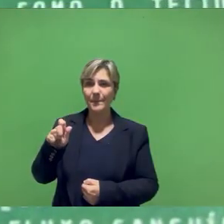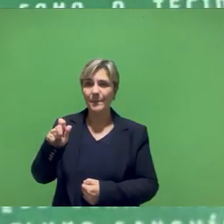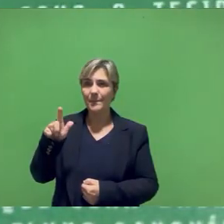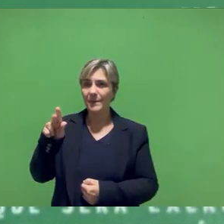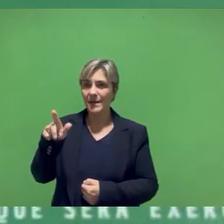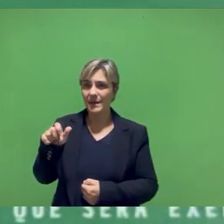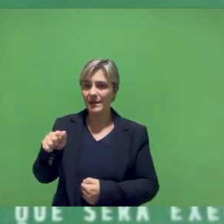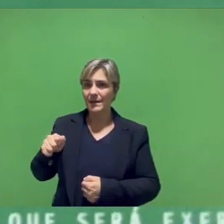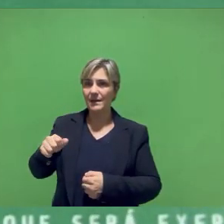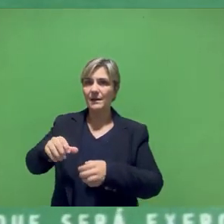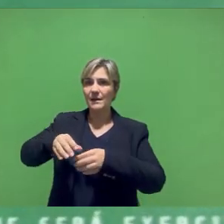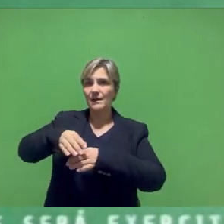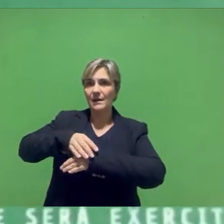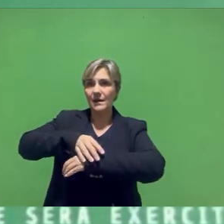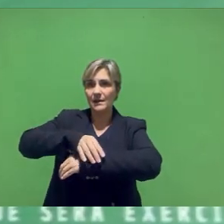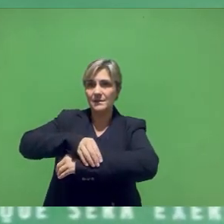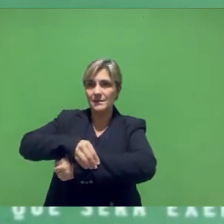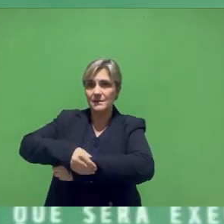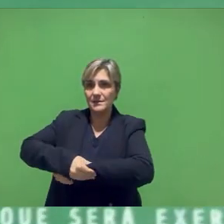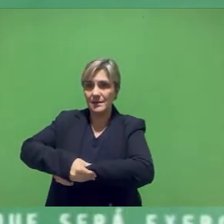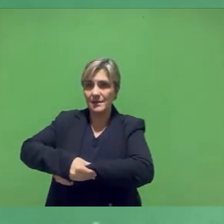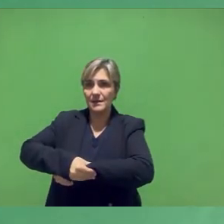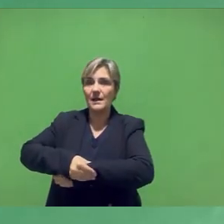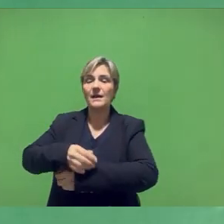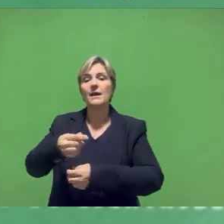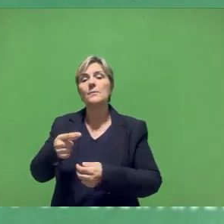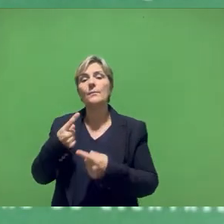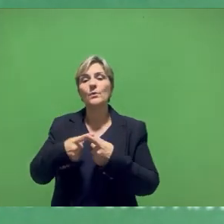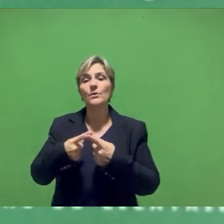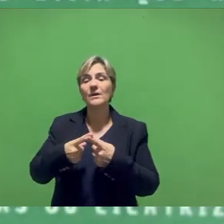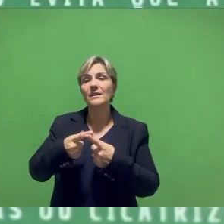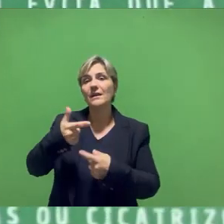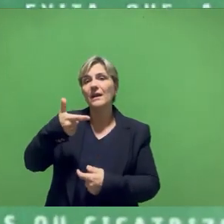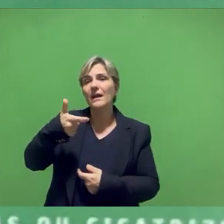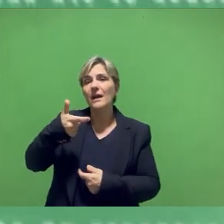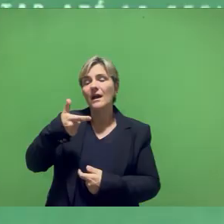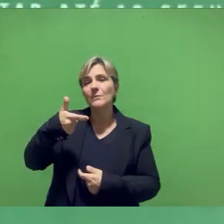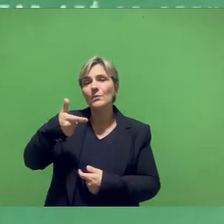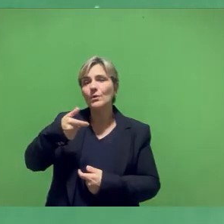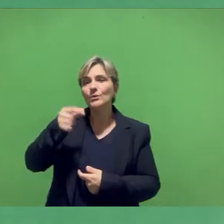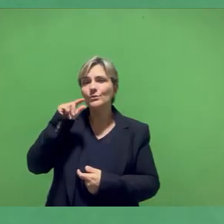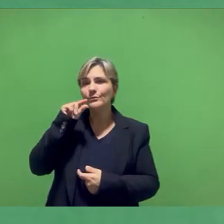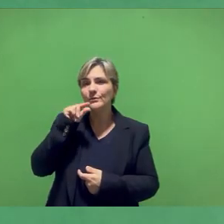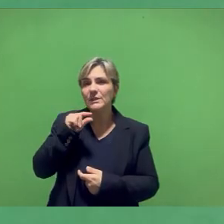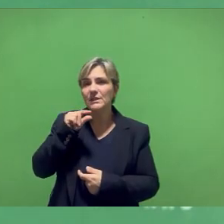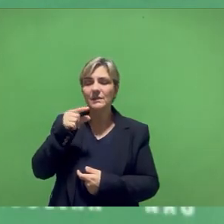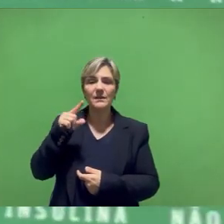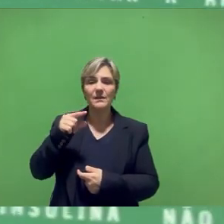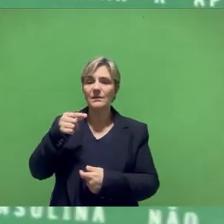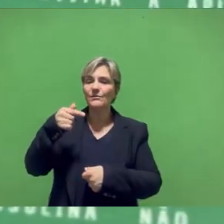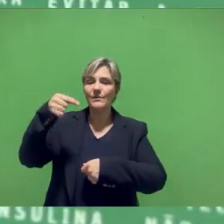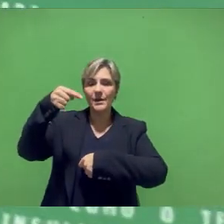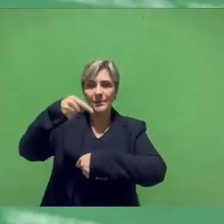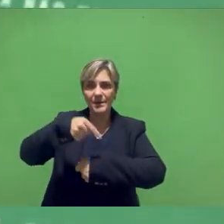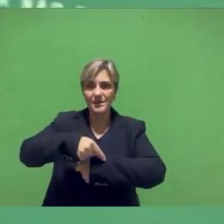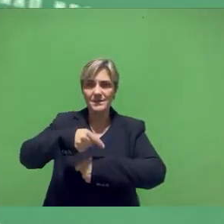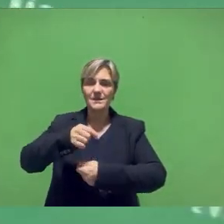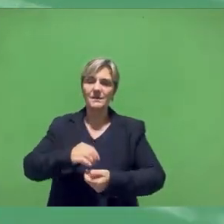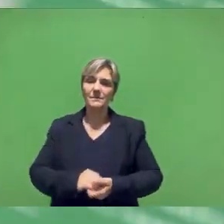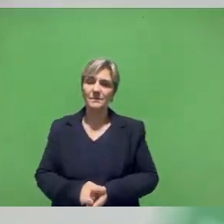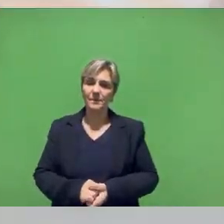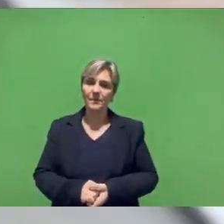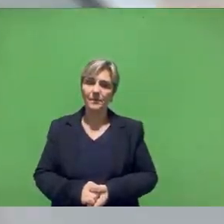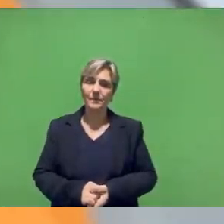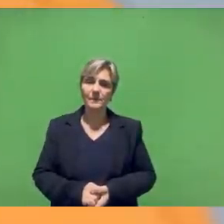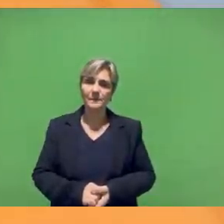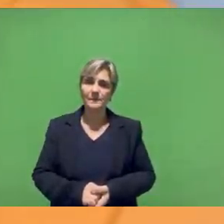porque ela é muito curtinha a agulha, muito fininha, então ela não vai passar de onde ela tem